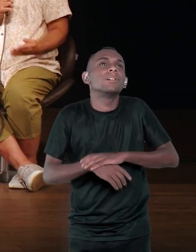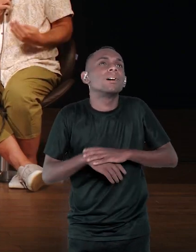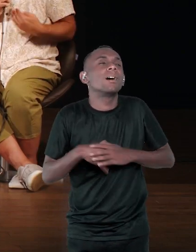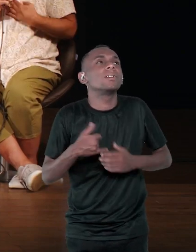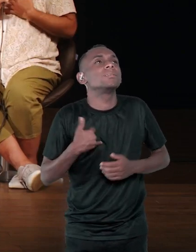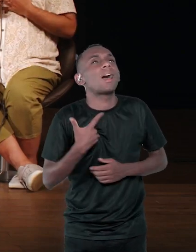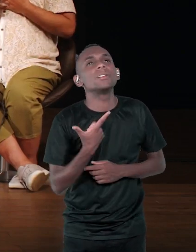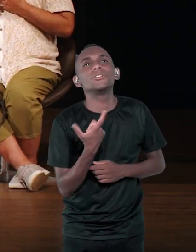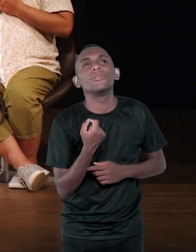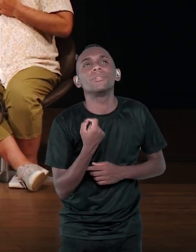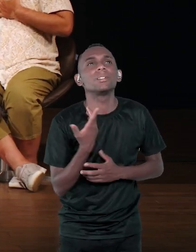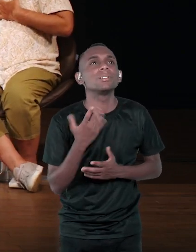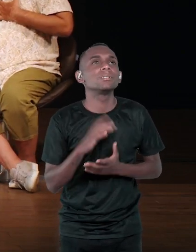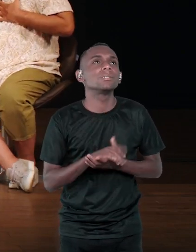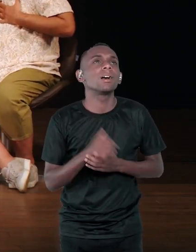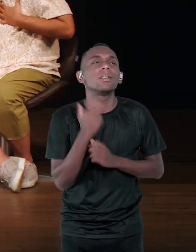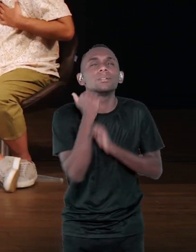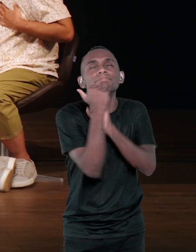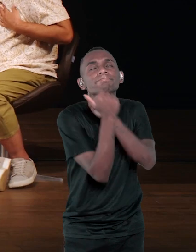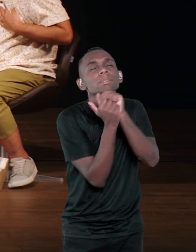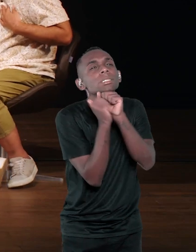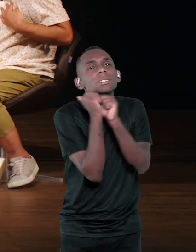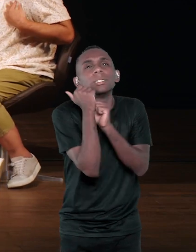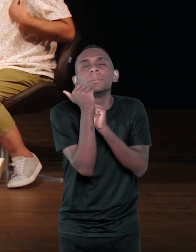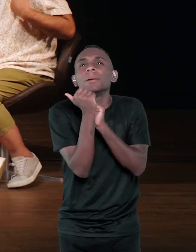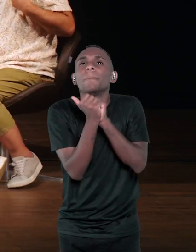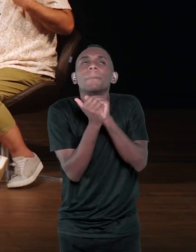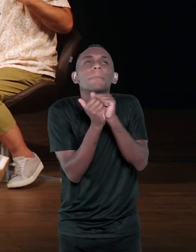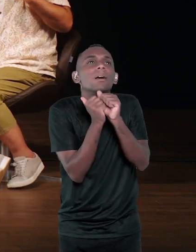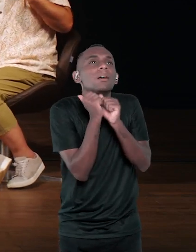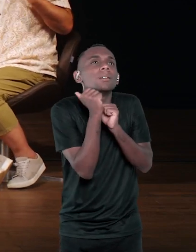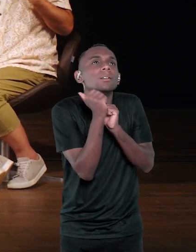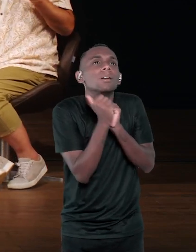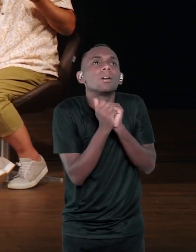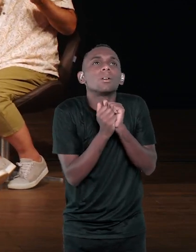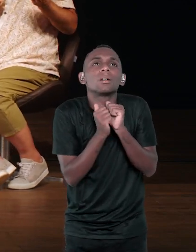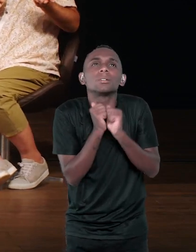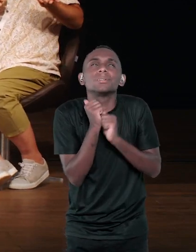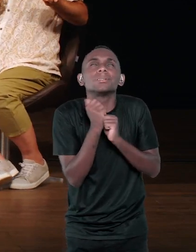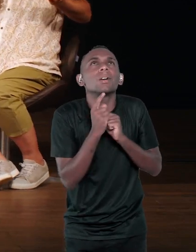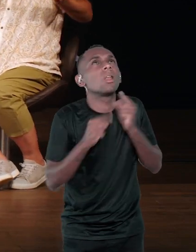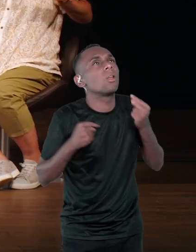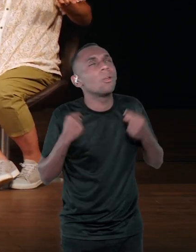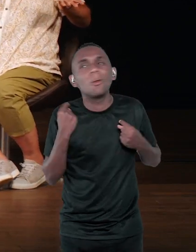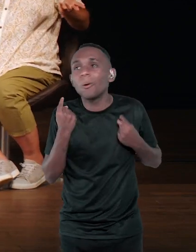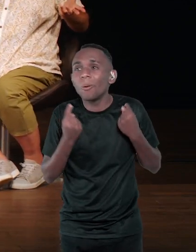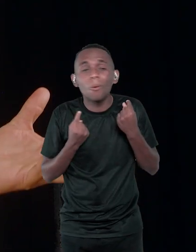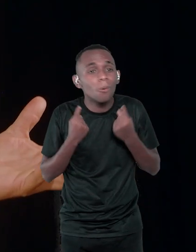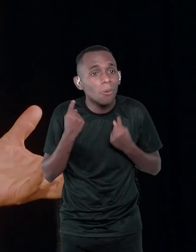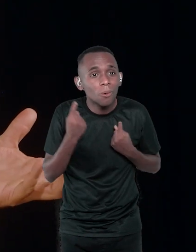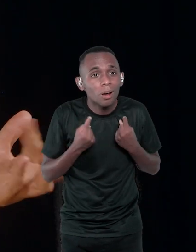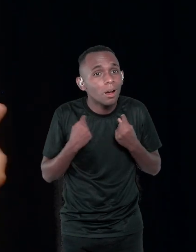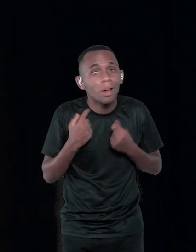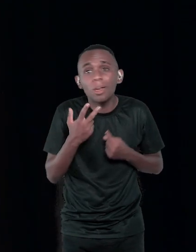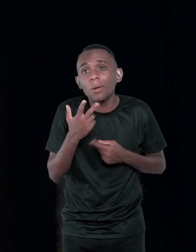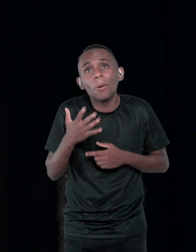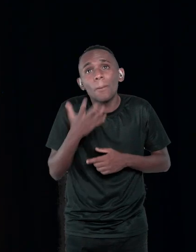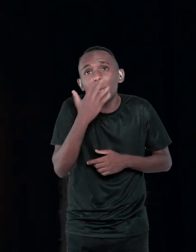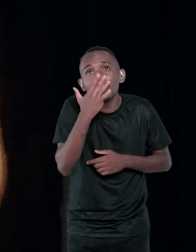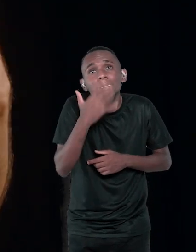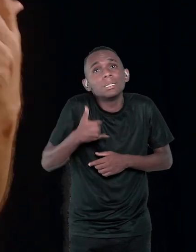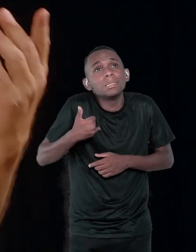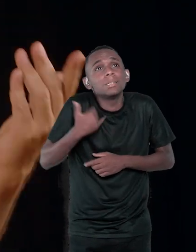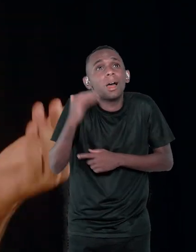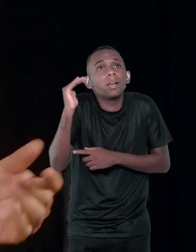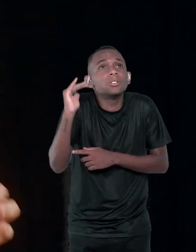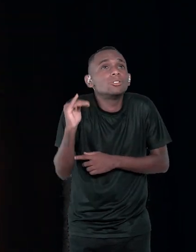20 anos, mas ele me beijava. E era uma coisa louca, eu virei uma garota.